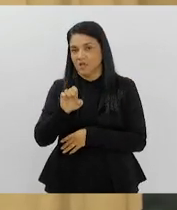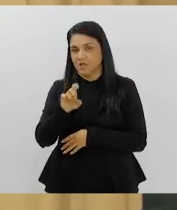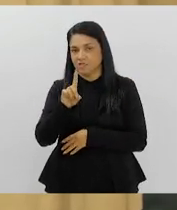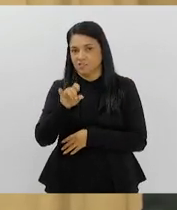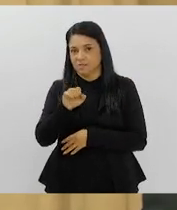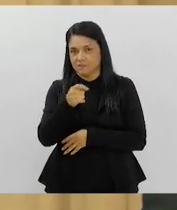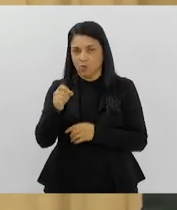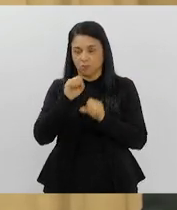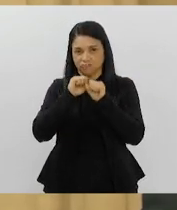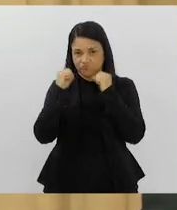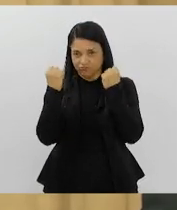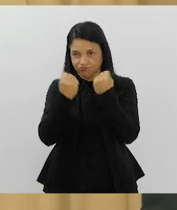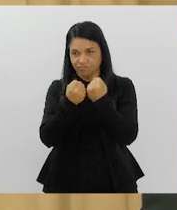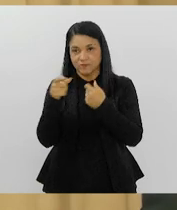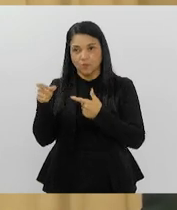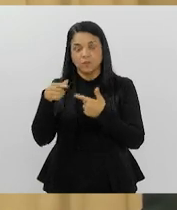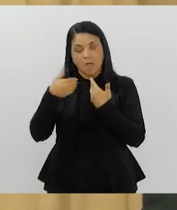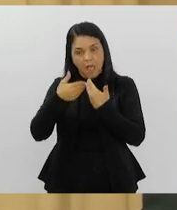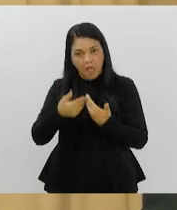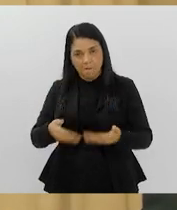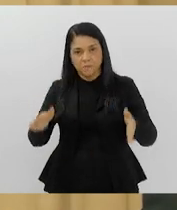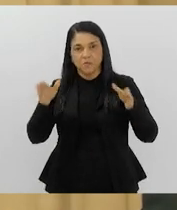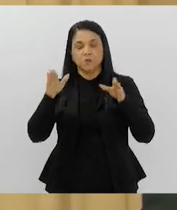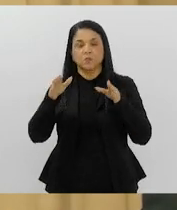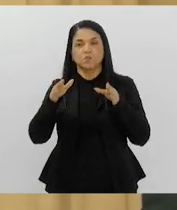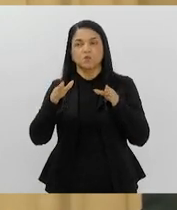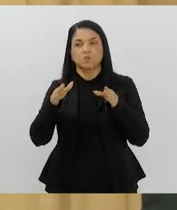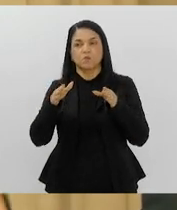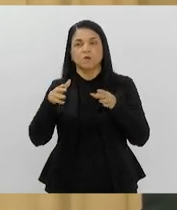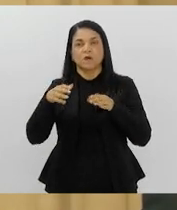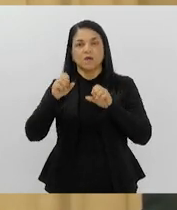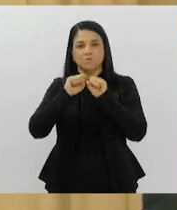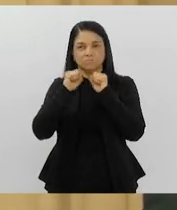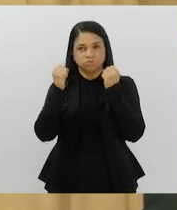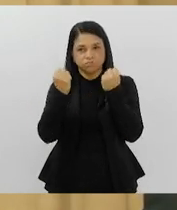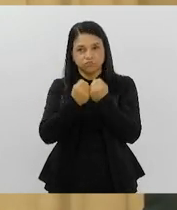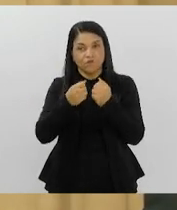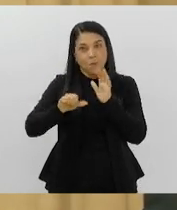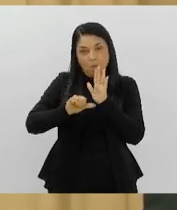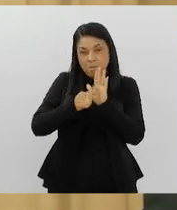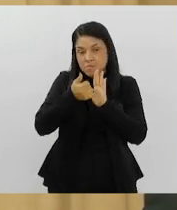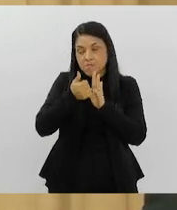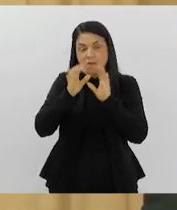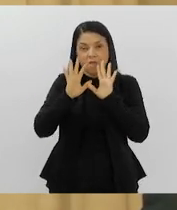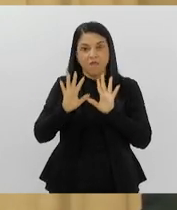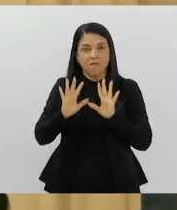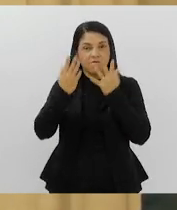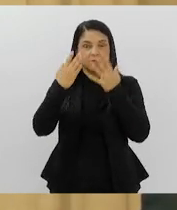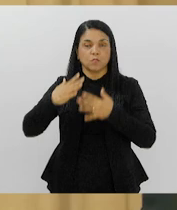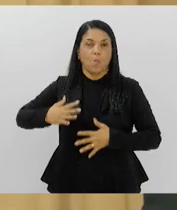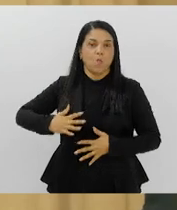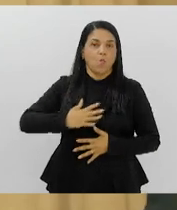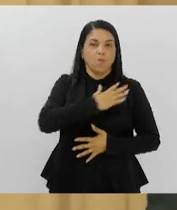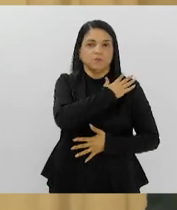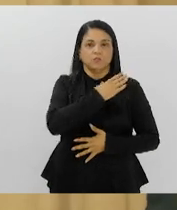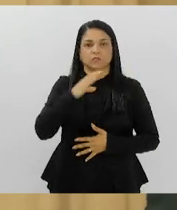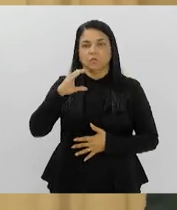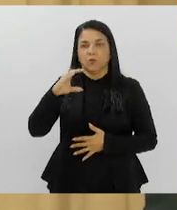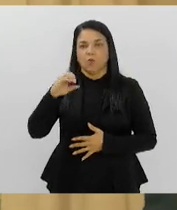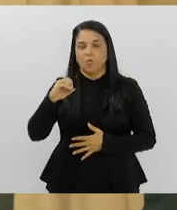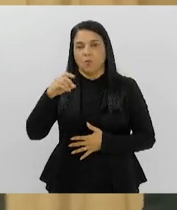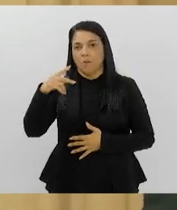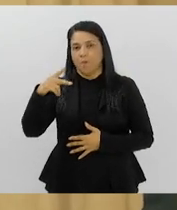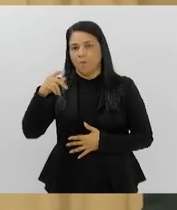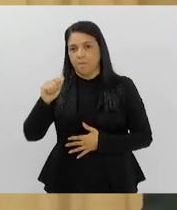Quando o Eliandro abriu o primeiro evento que eu pude estar lá, foi um dos primeiros eventos que eu fui como comandante do COPAC, explico já o COPAC,